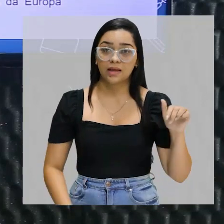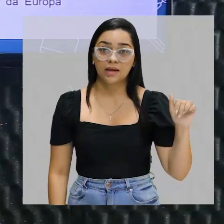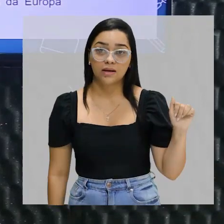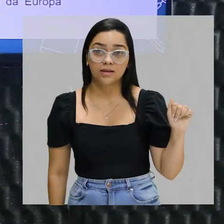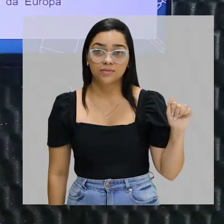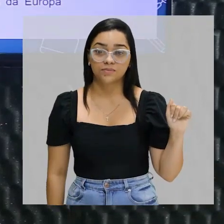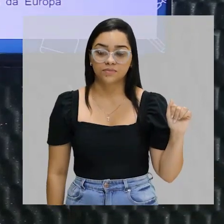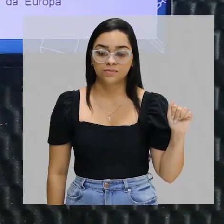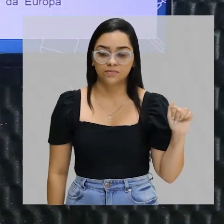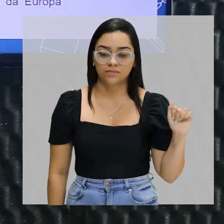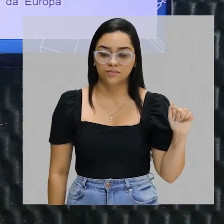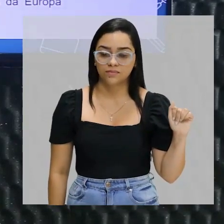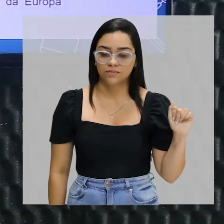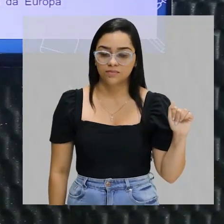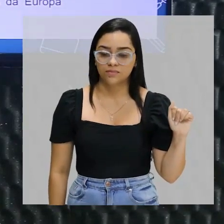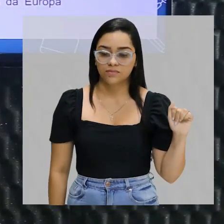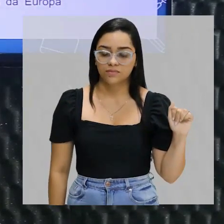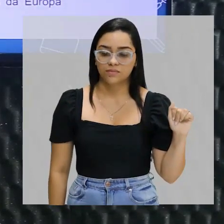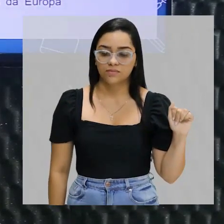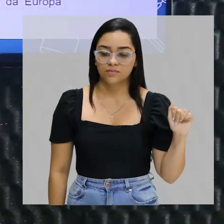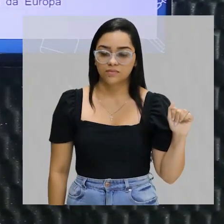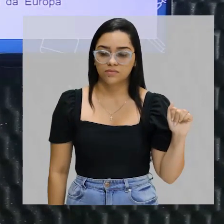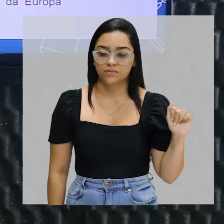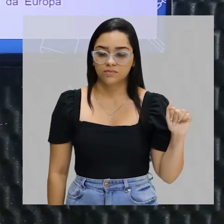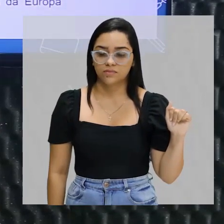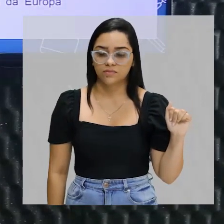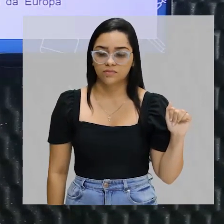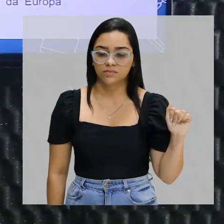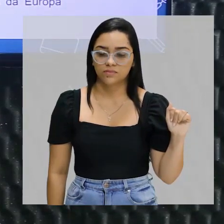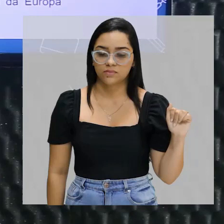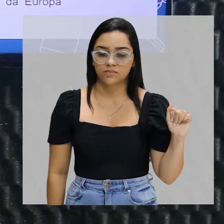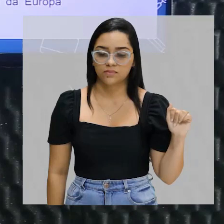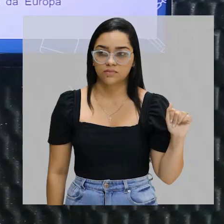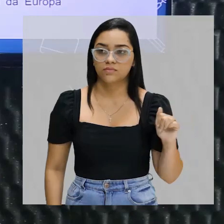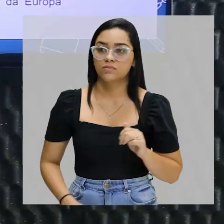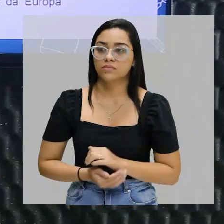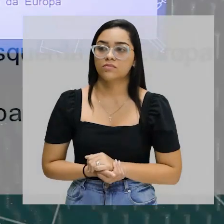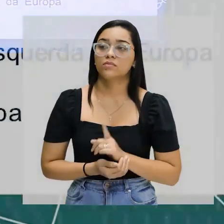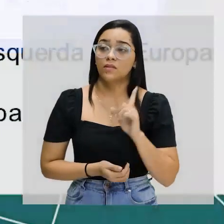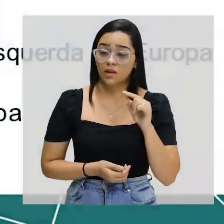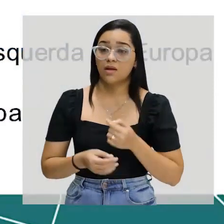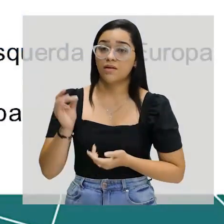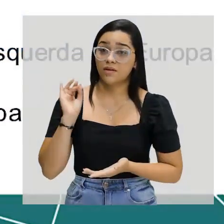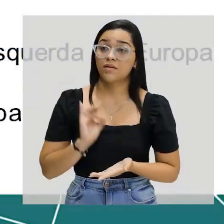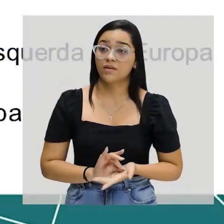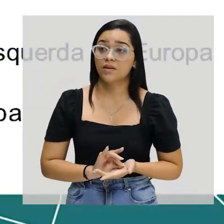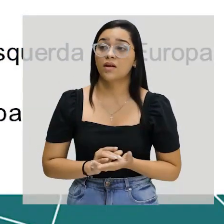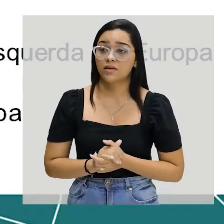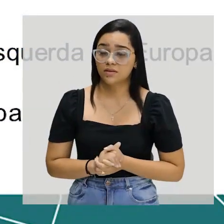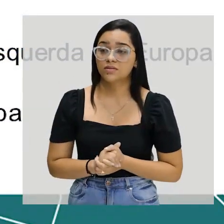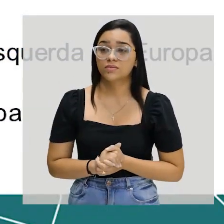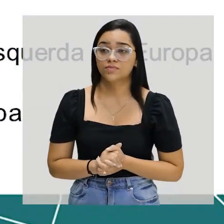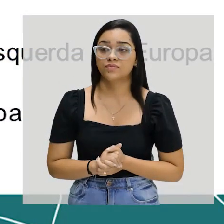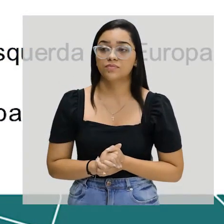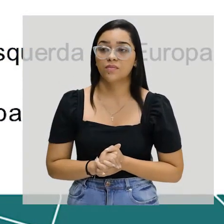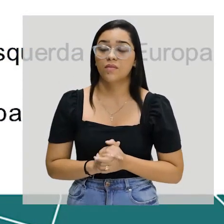Ele propunha o financiamento da reconstrução dos países europeus destruídos pela segunda guerra mundial isso aqui está correto né galera